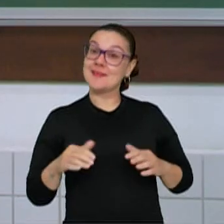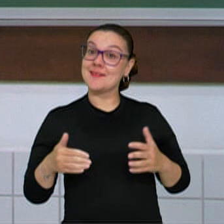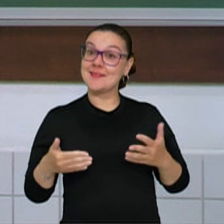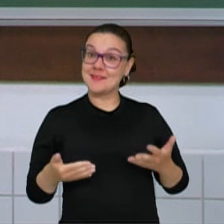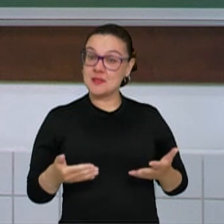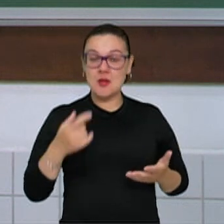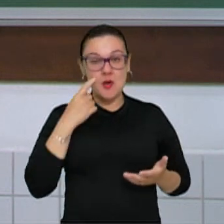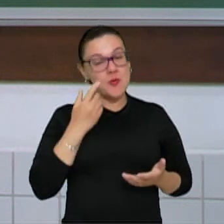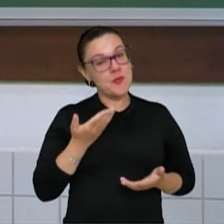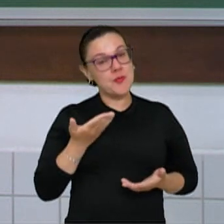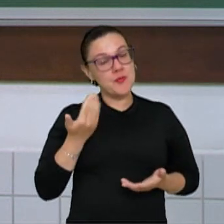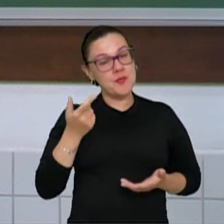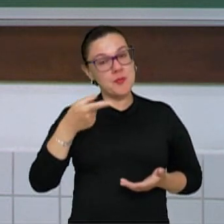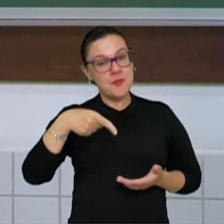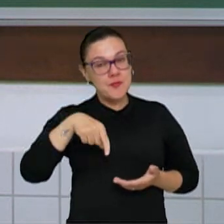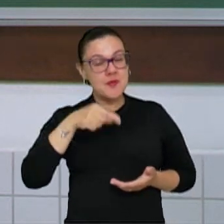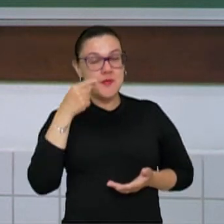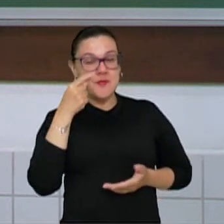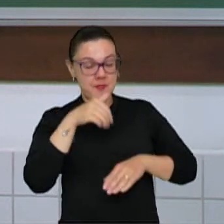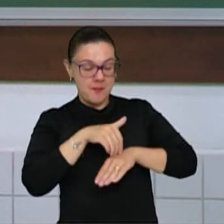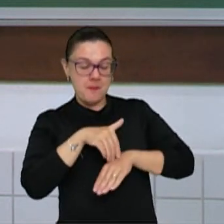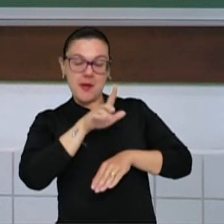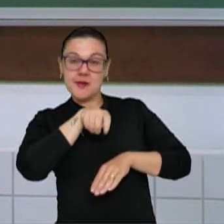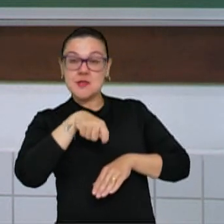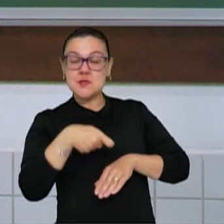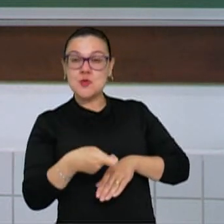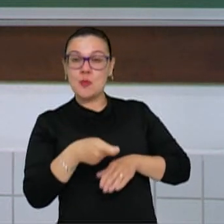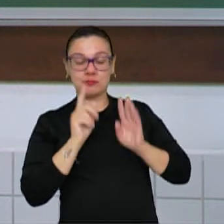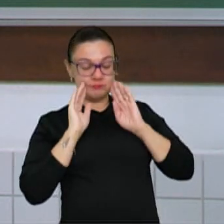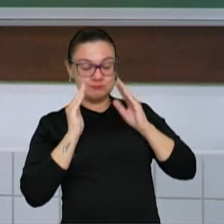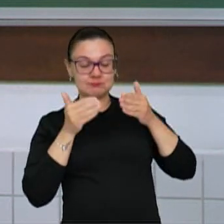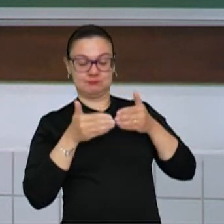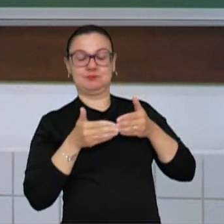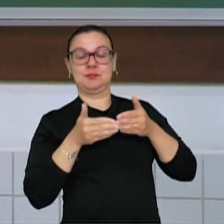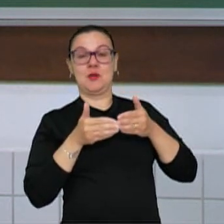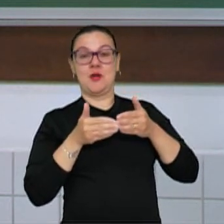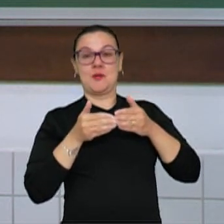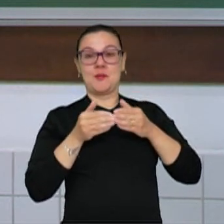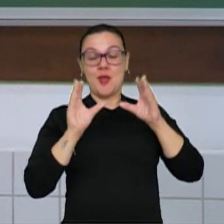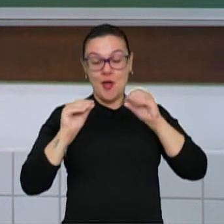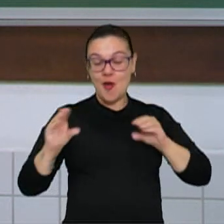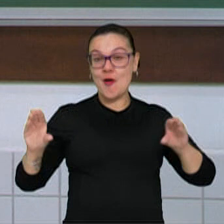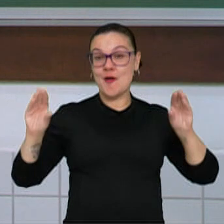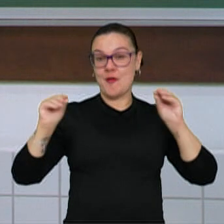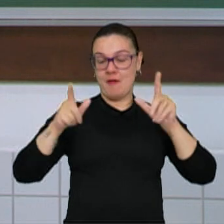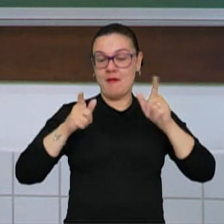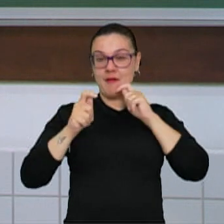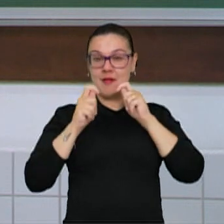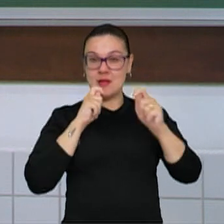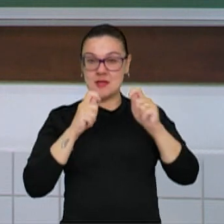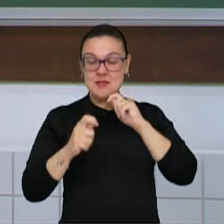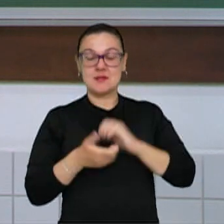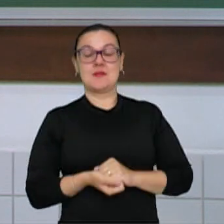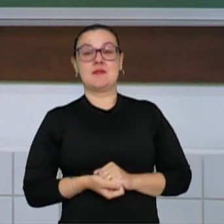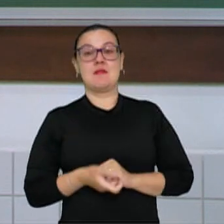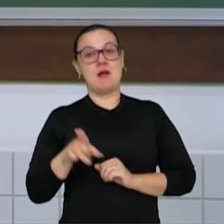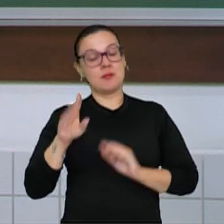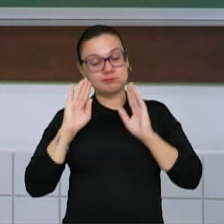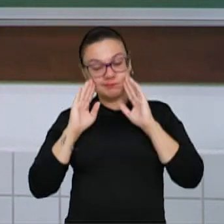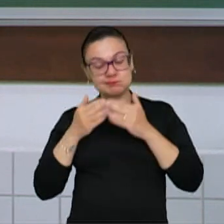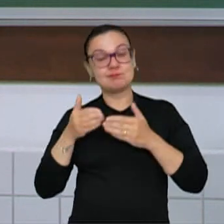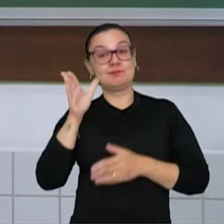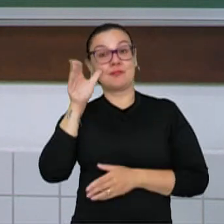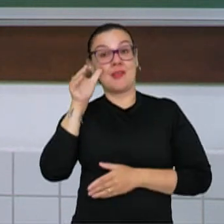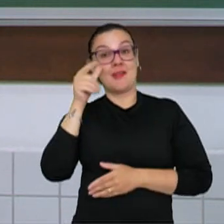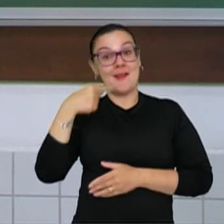Então, vamos lá? Vocês viram mais um pouquinho, então, desse gênero oral que foi a entrevista. Um gênero muito